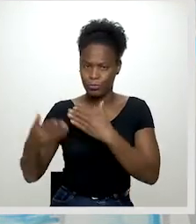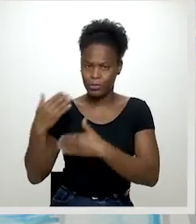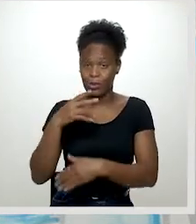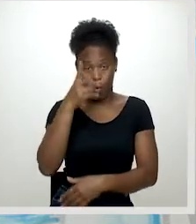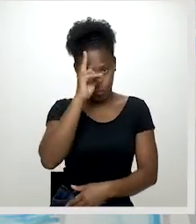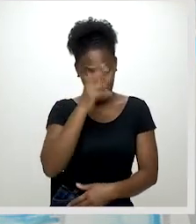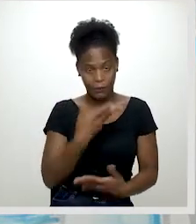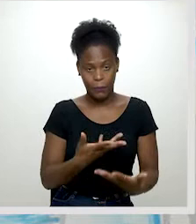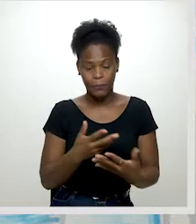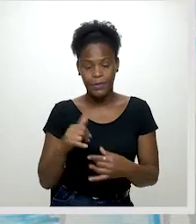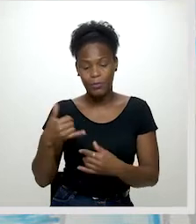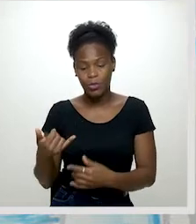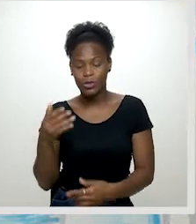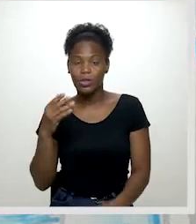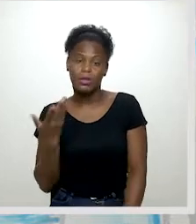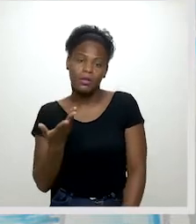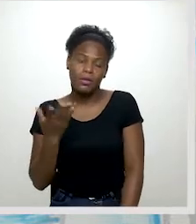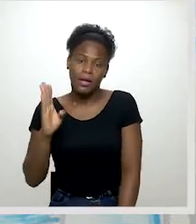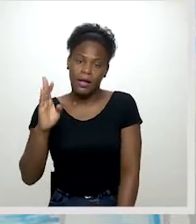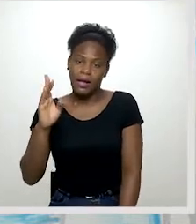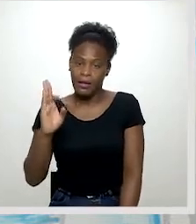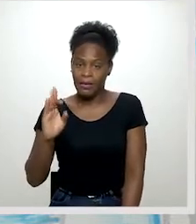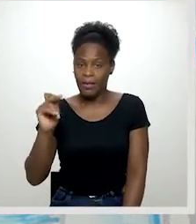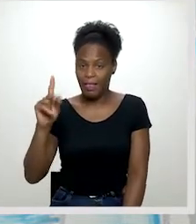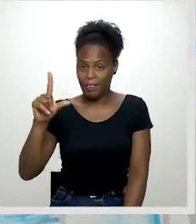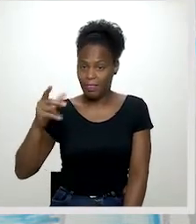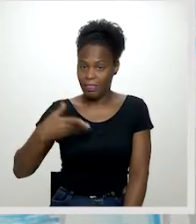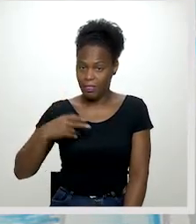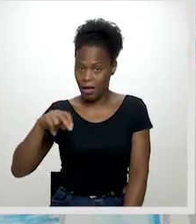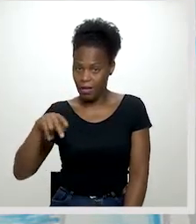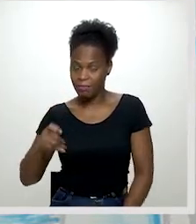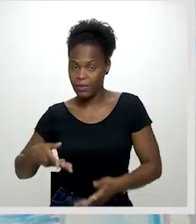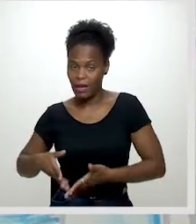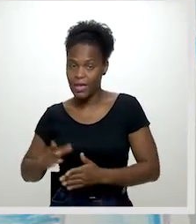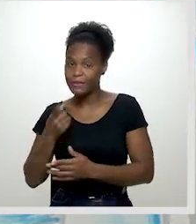da Inglaterra. Os dois tentaram